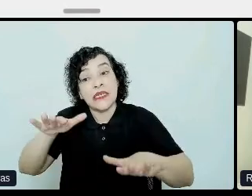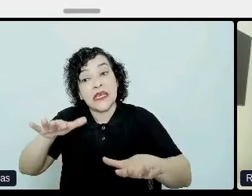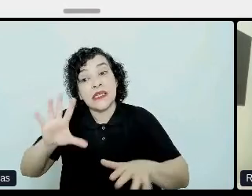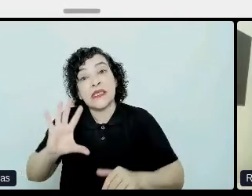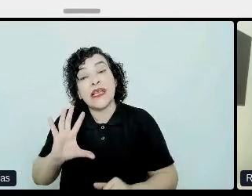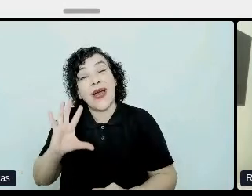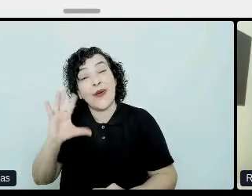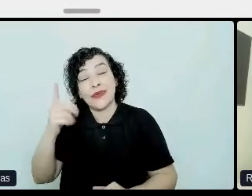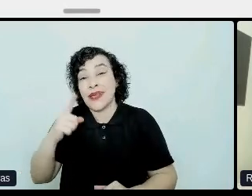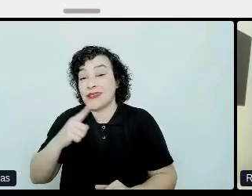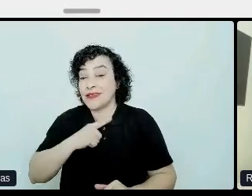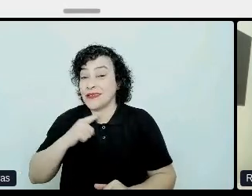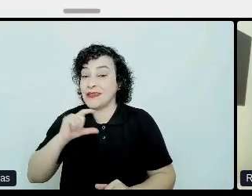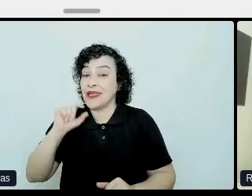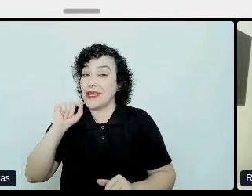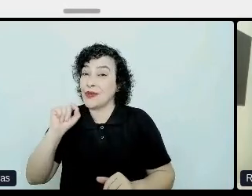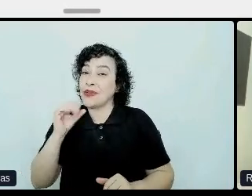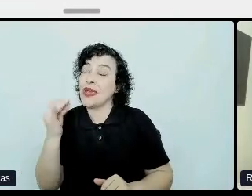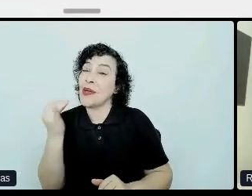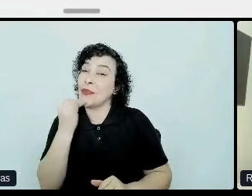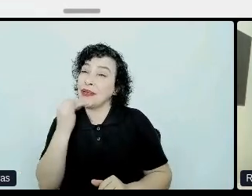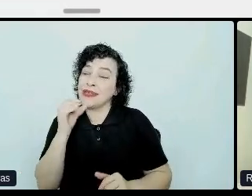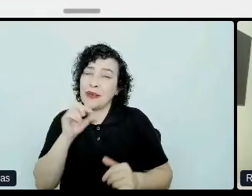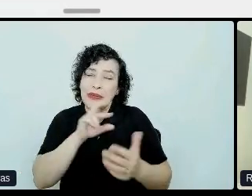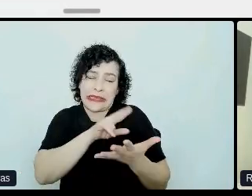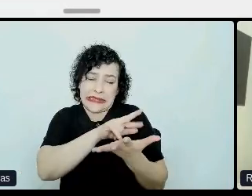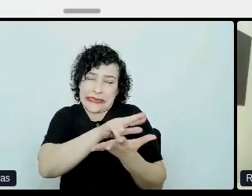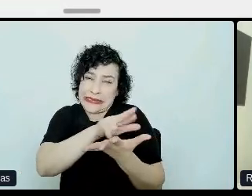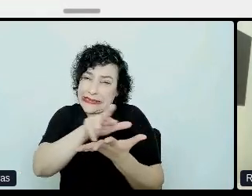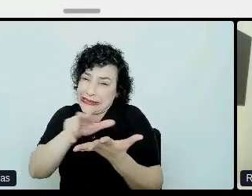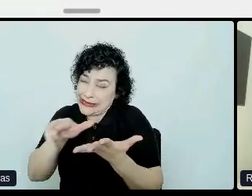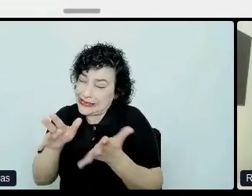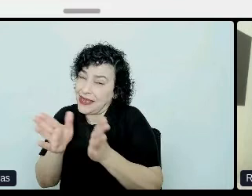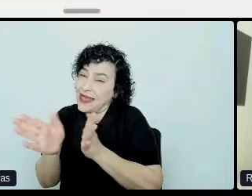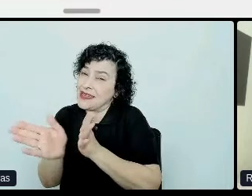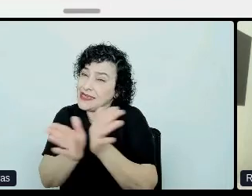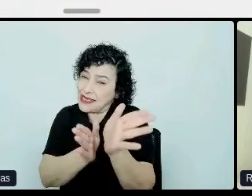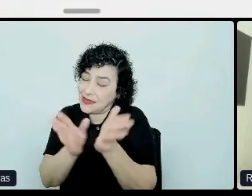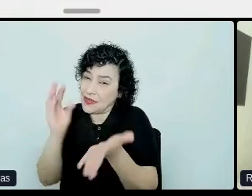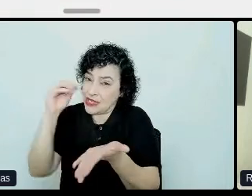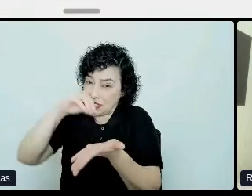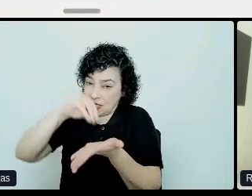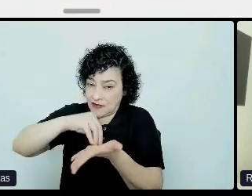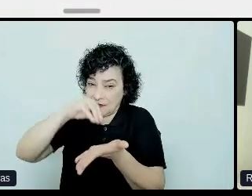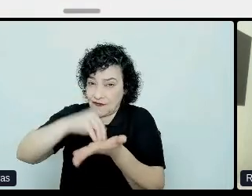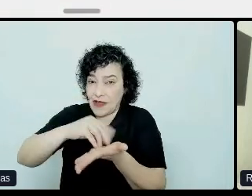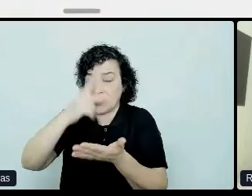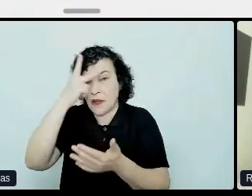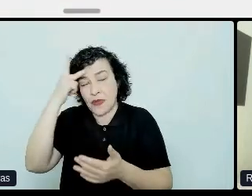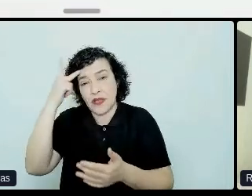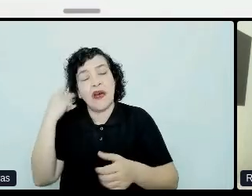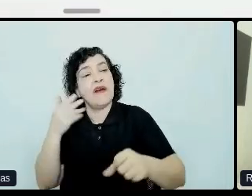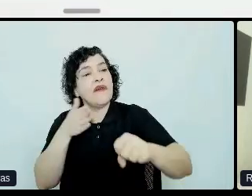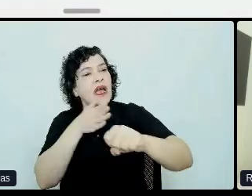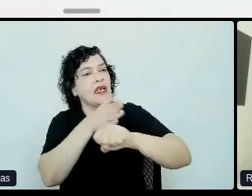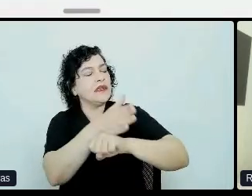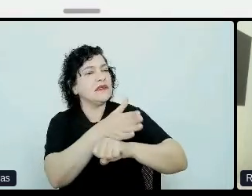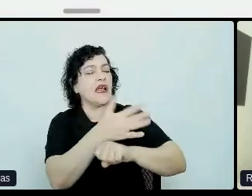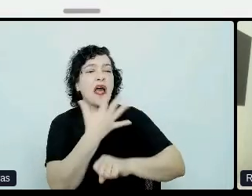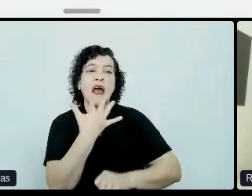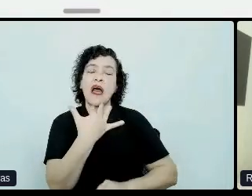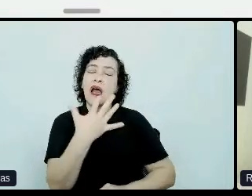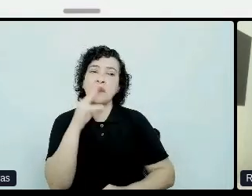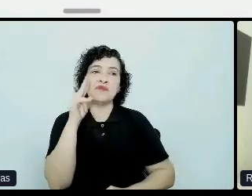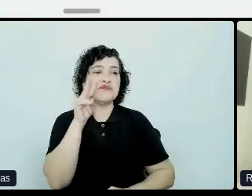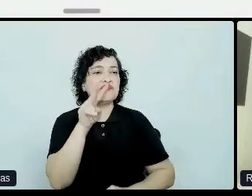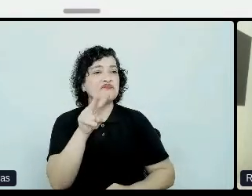camadas, né, de falta de acessibilidade, né? Tem usuários que vão enxergar aquilo com uma facilidade e outros não. E